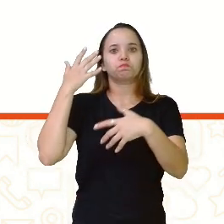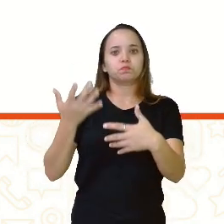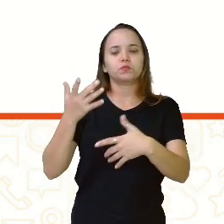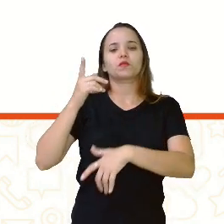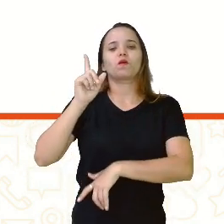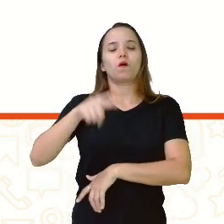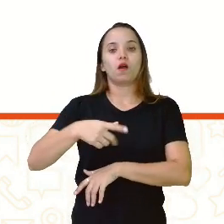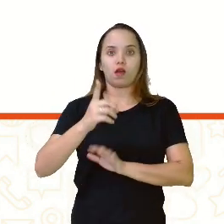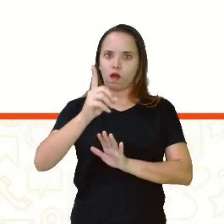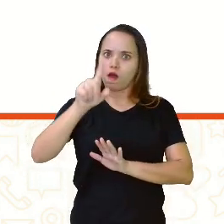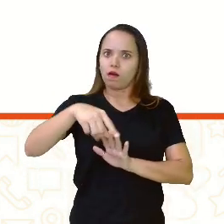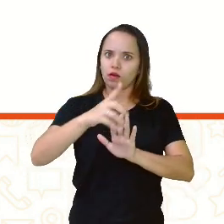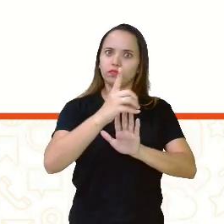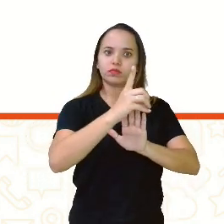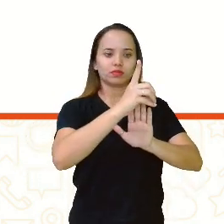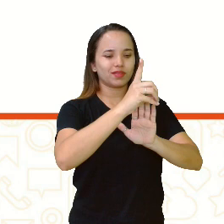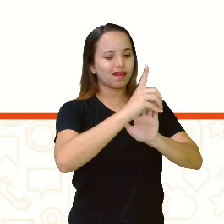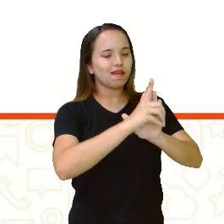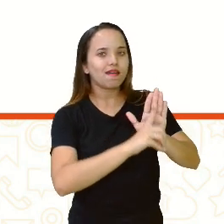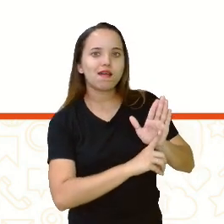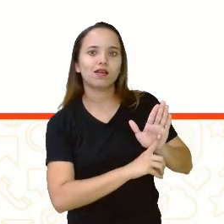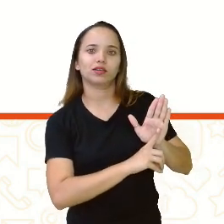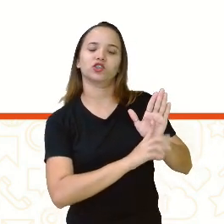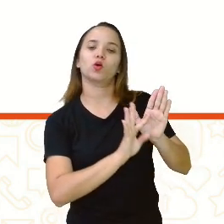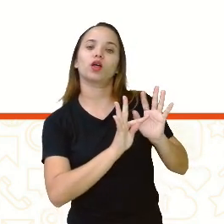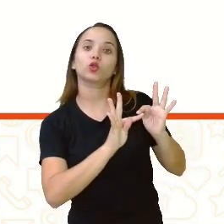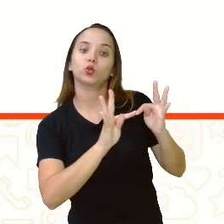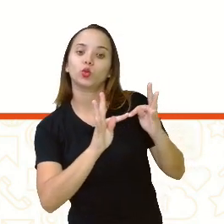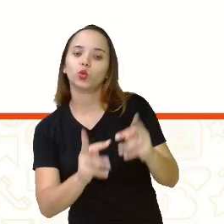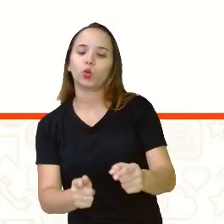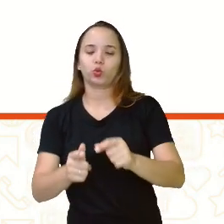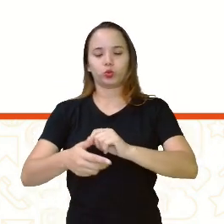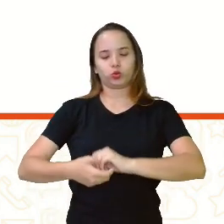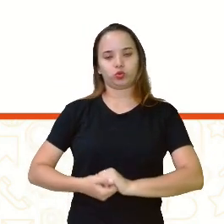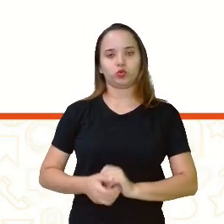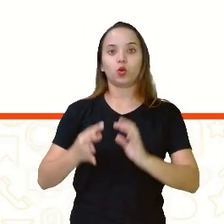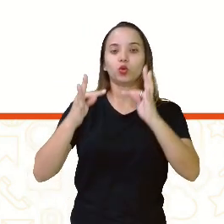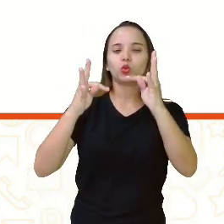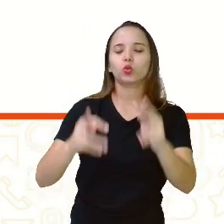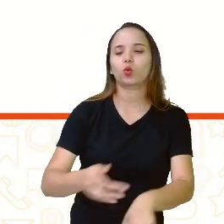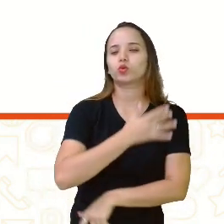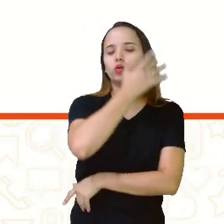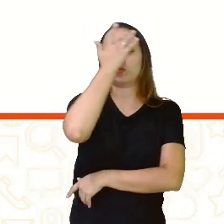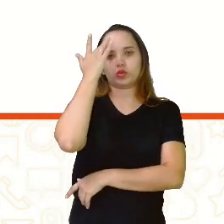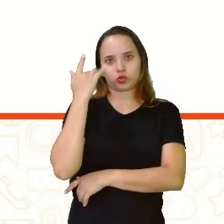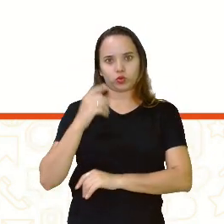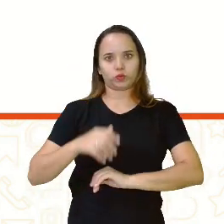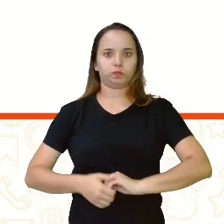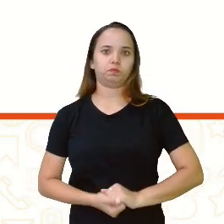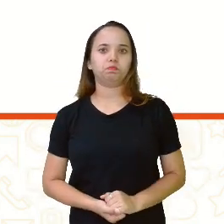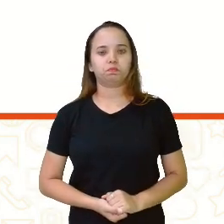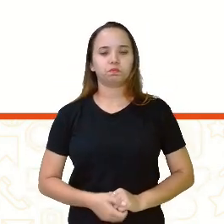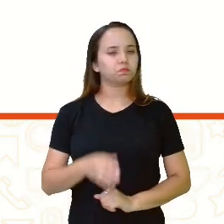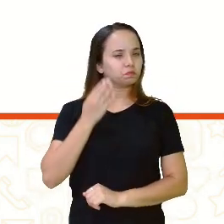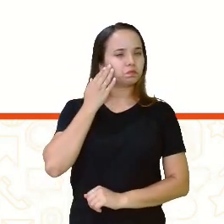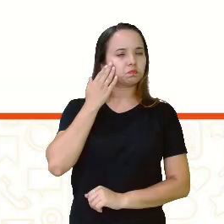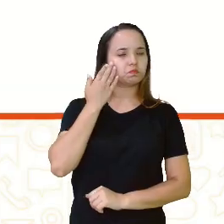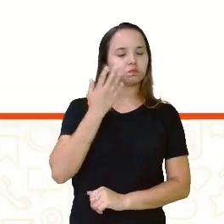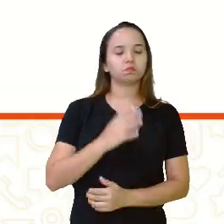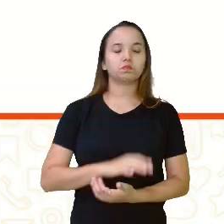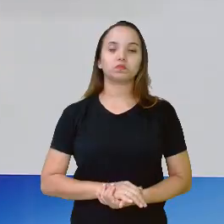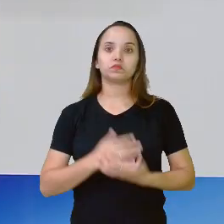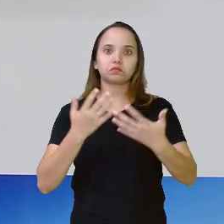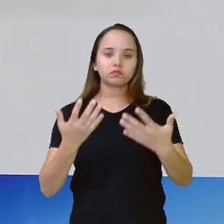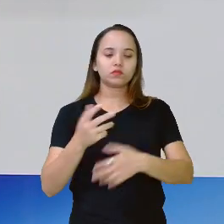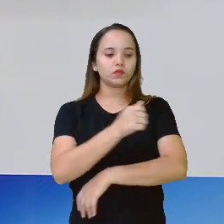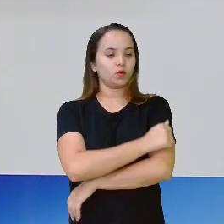um direito e um direito para todos, para todos, para todos, para todos, entende? Então, o